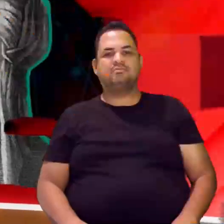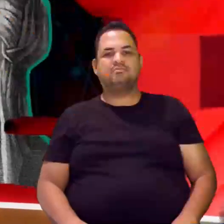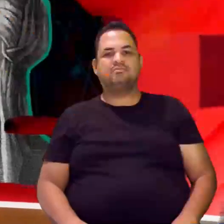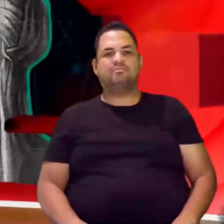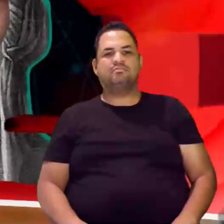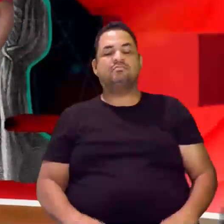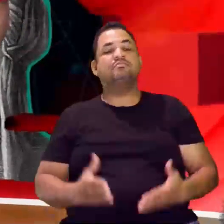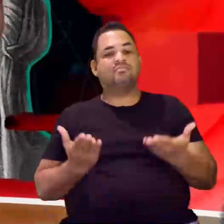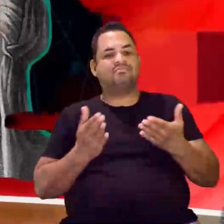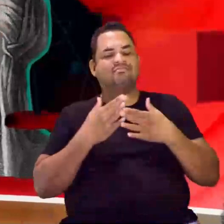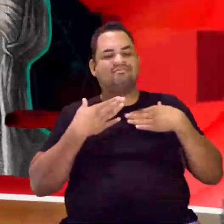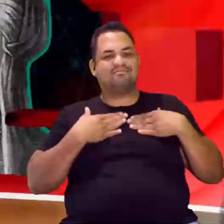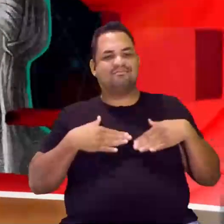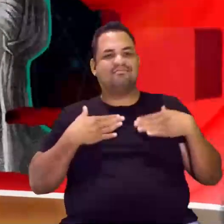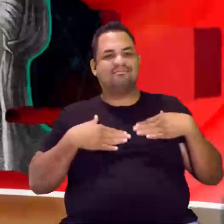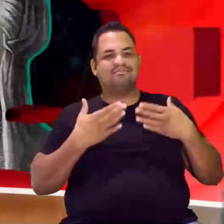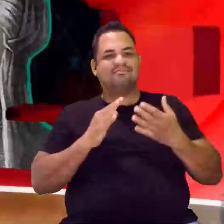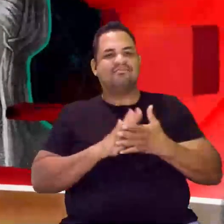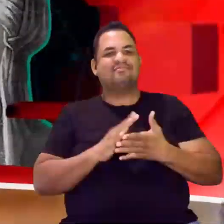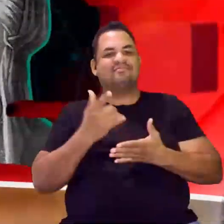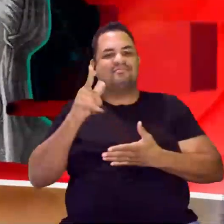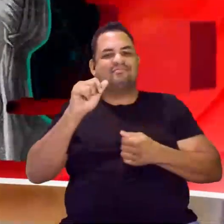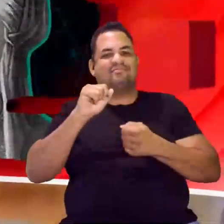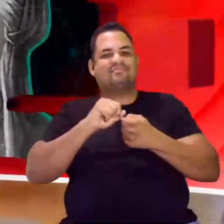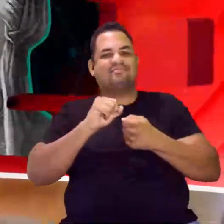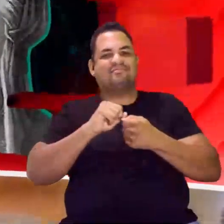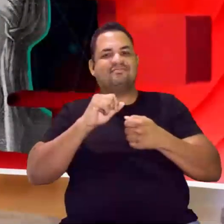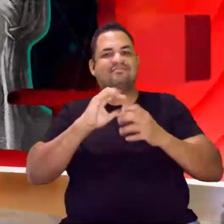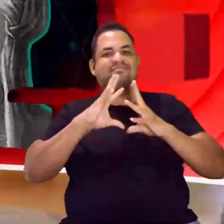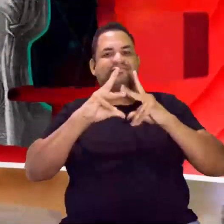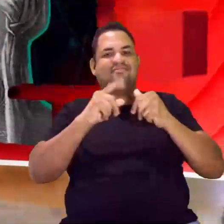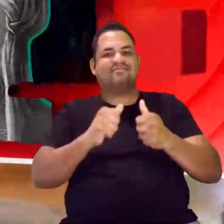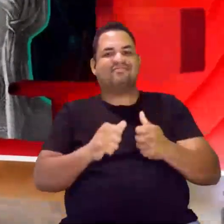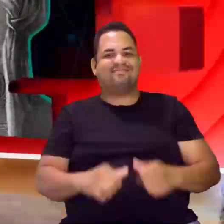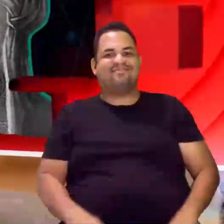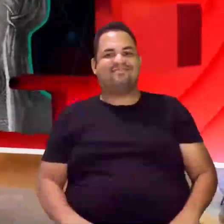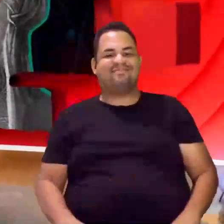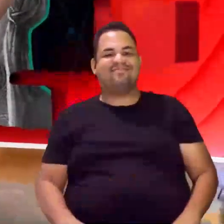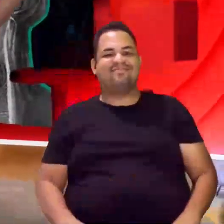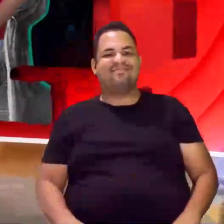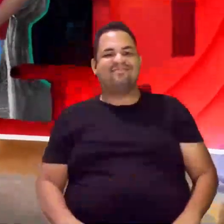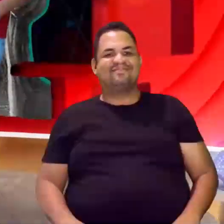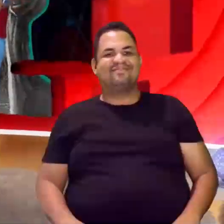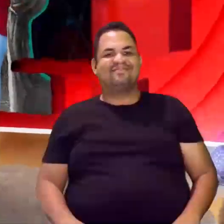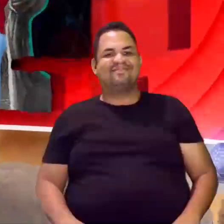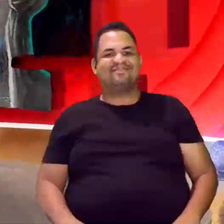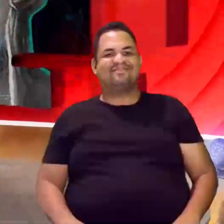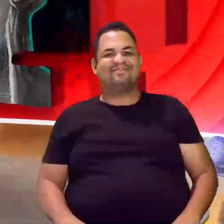E aí, tranquilo? Conseguiram fazer? Fez todas?